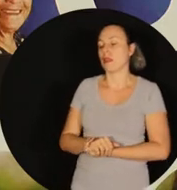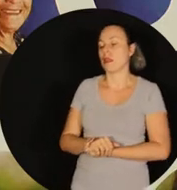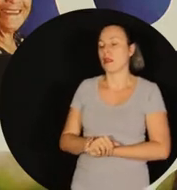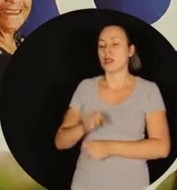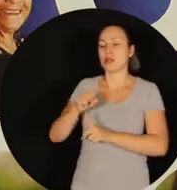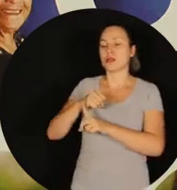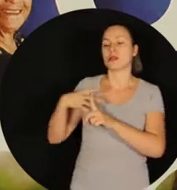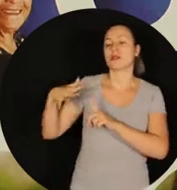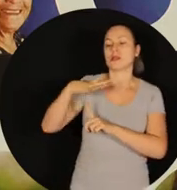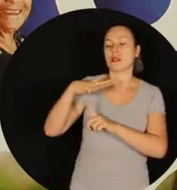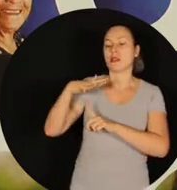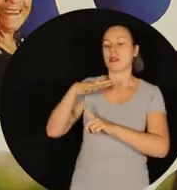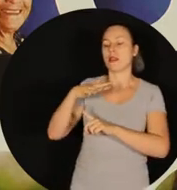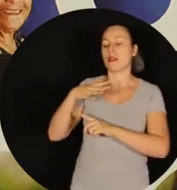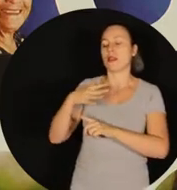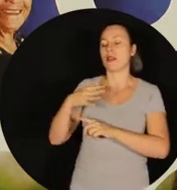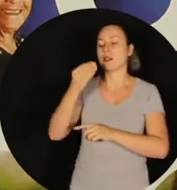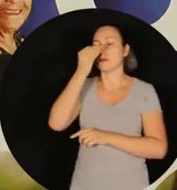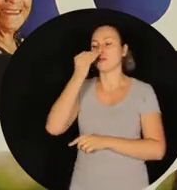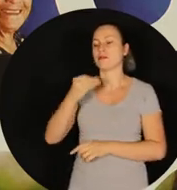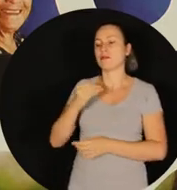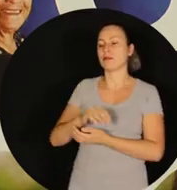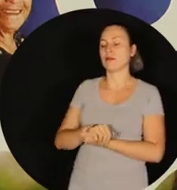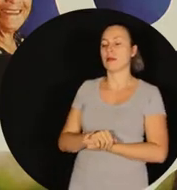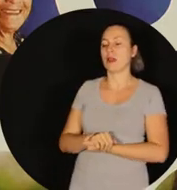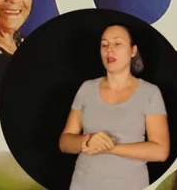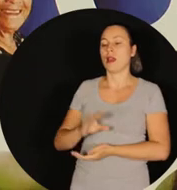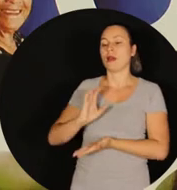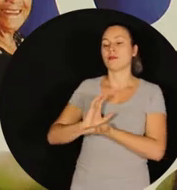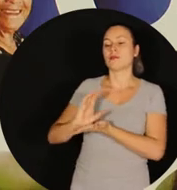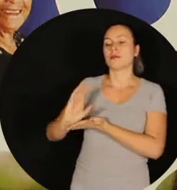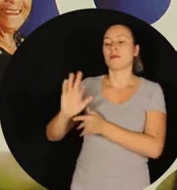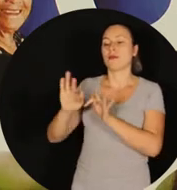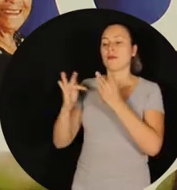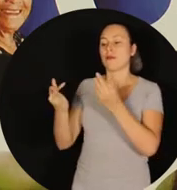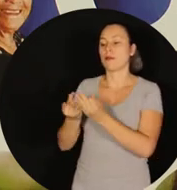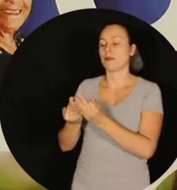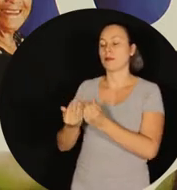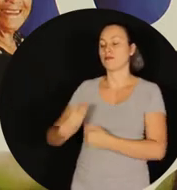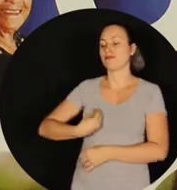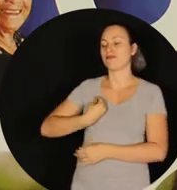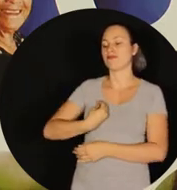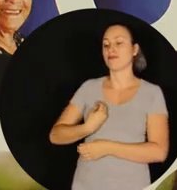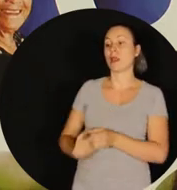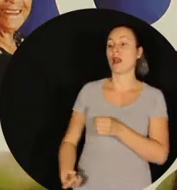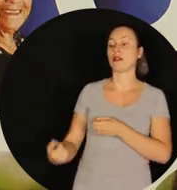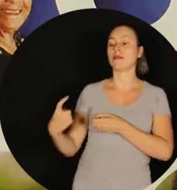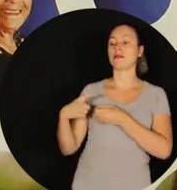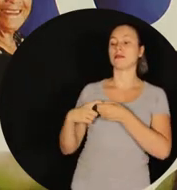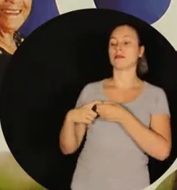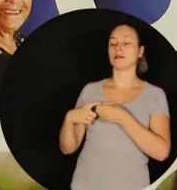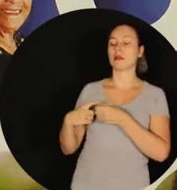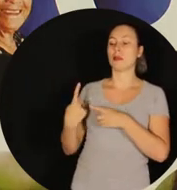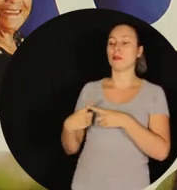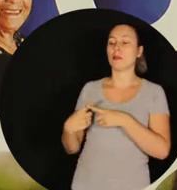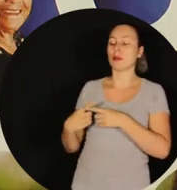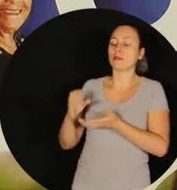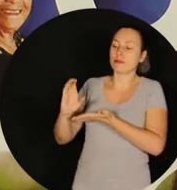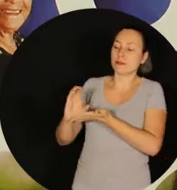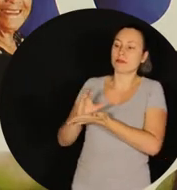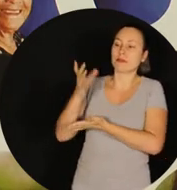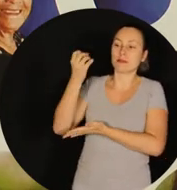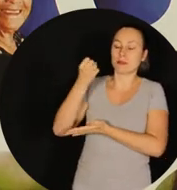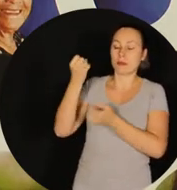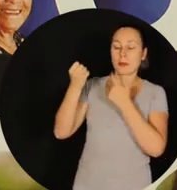e o Bolsa Família me devolveu para a sociedade. Porque através do programa,